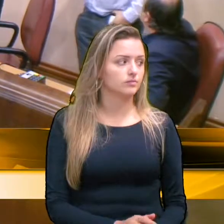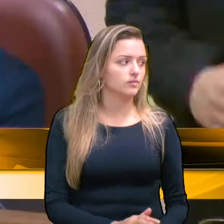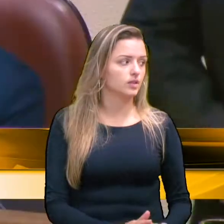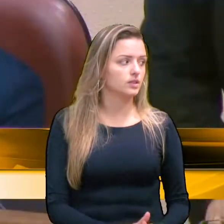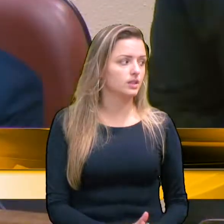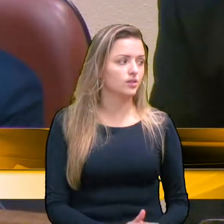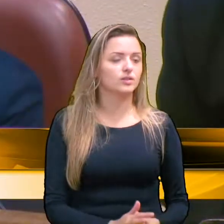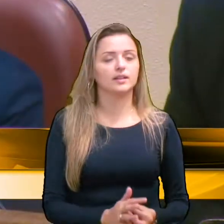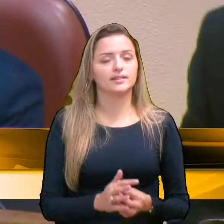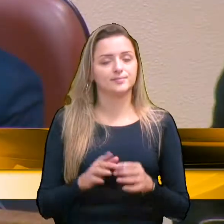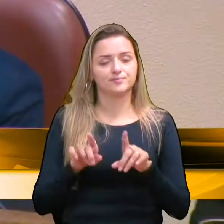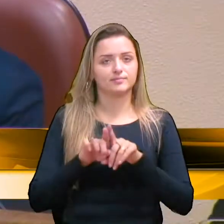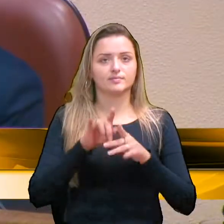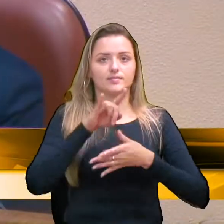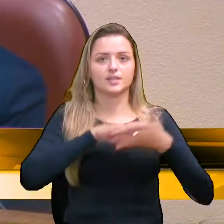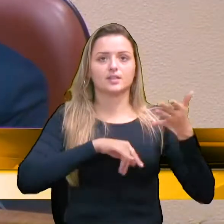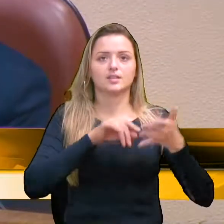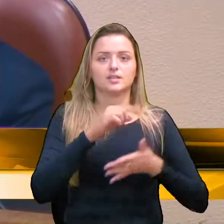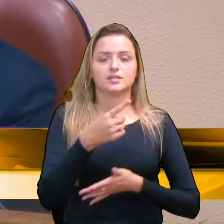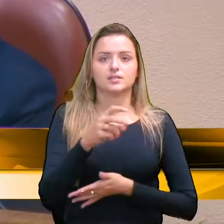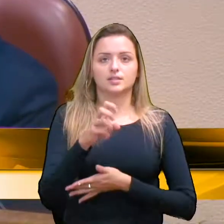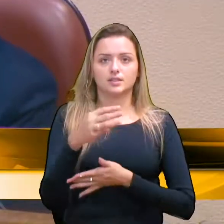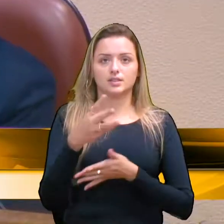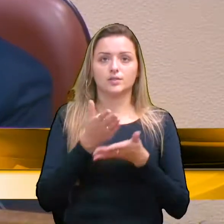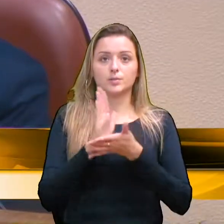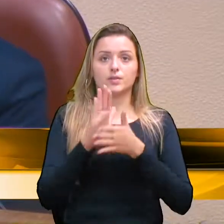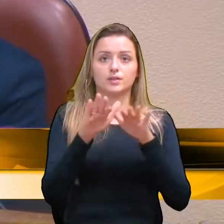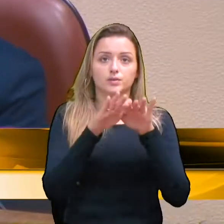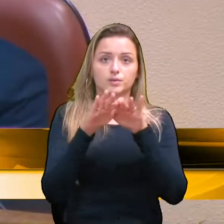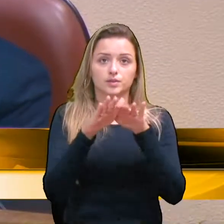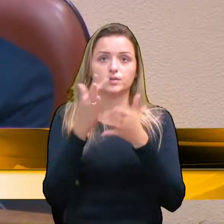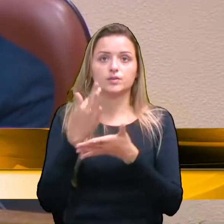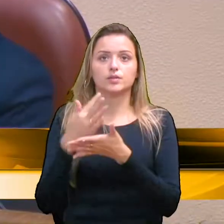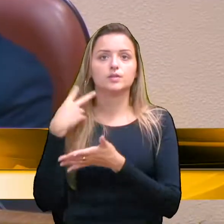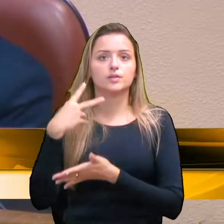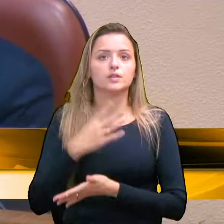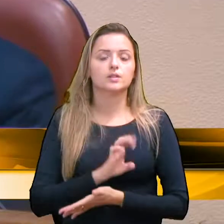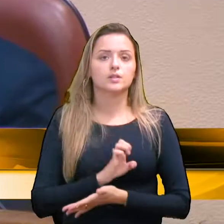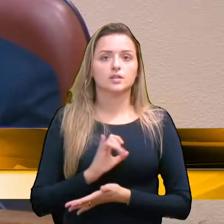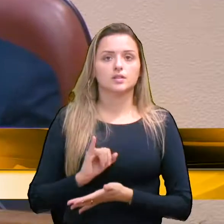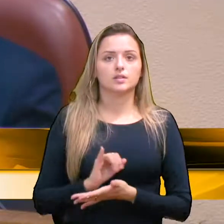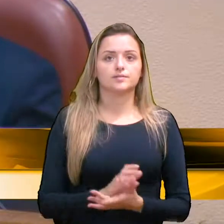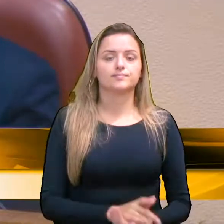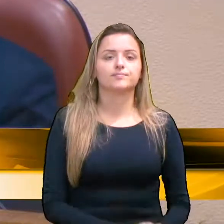O requerimento 153 foi aprovado por unanimidade com a ausência do vereador Edi Carlos.